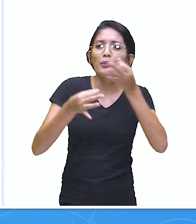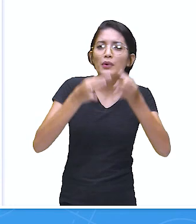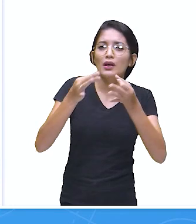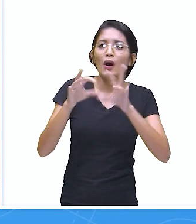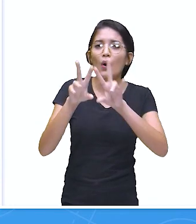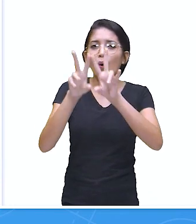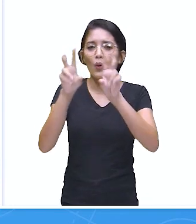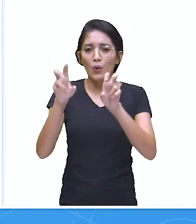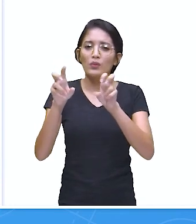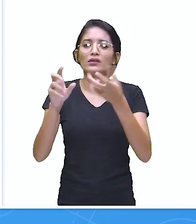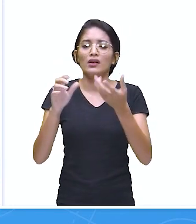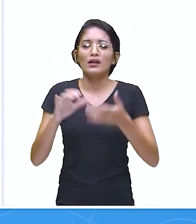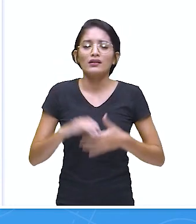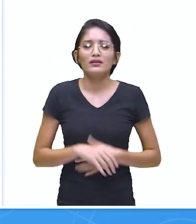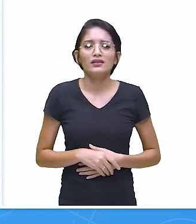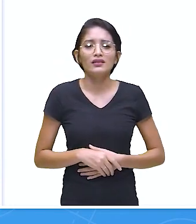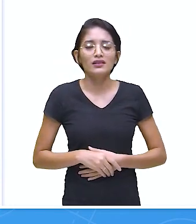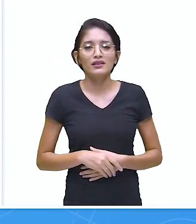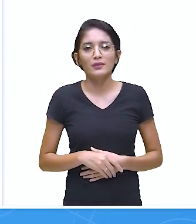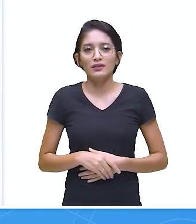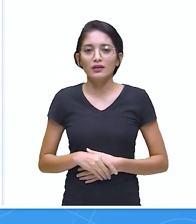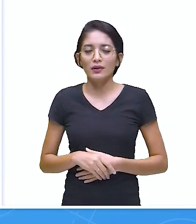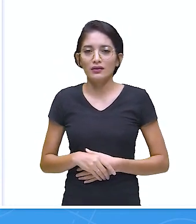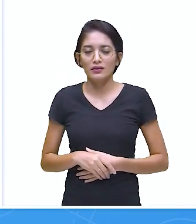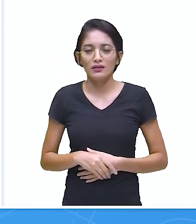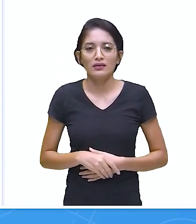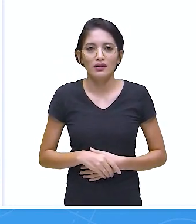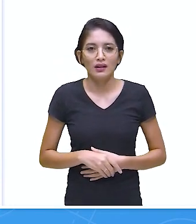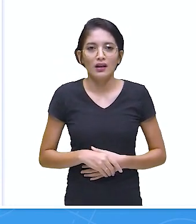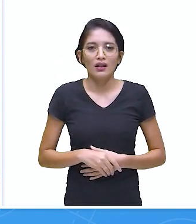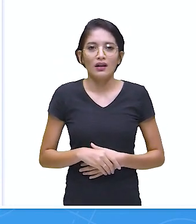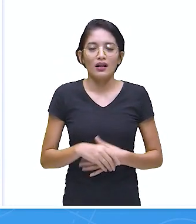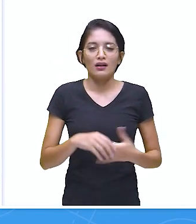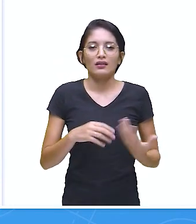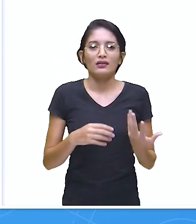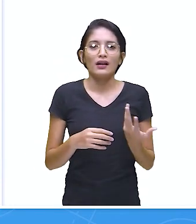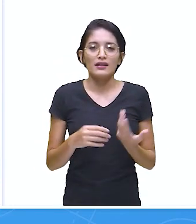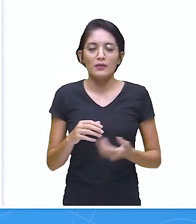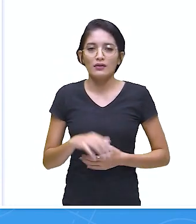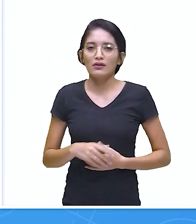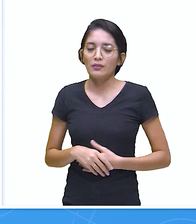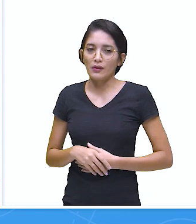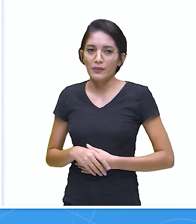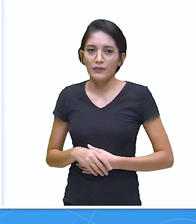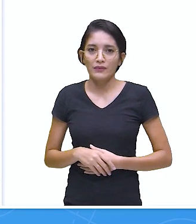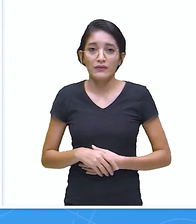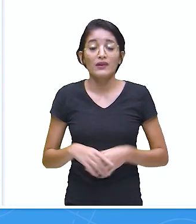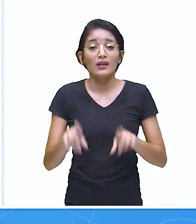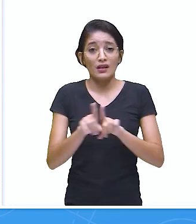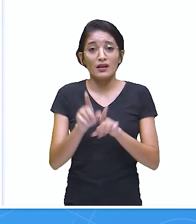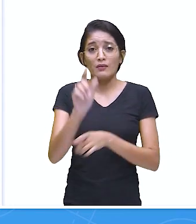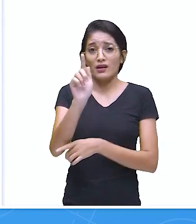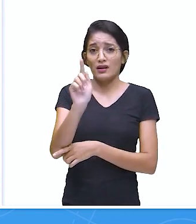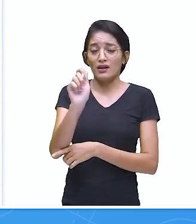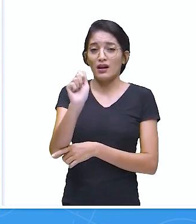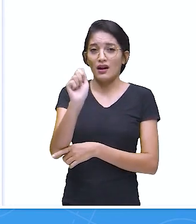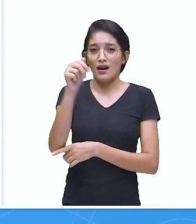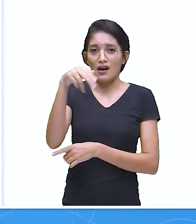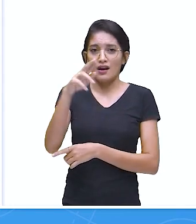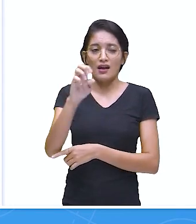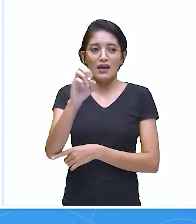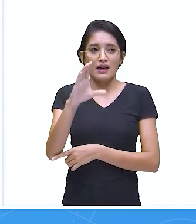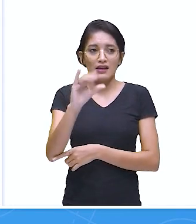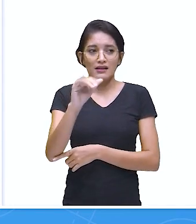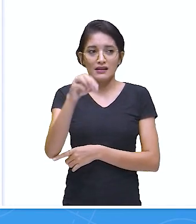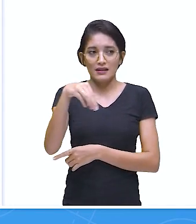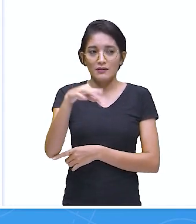relação ao aquecimento global, né? Uma crítica ao tá aí, ó, uma crítica ao aquecimento global. Mesmo com elementos não